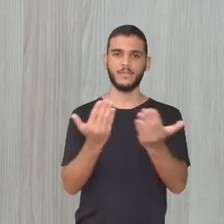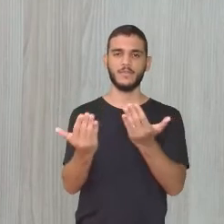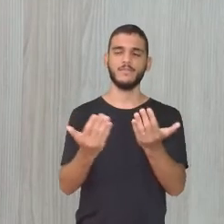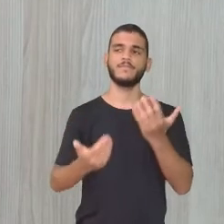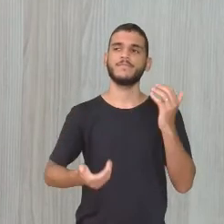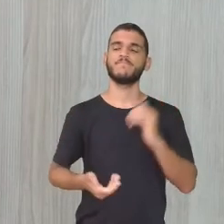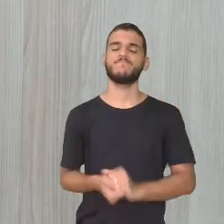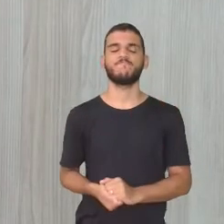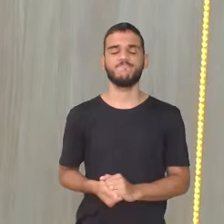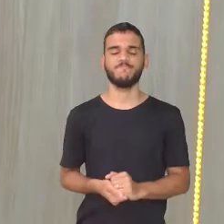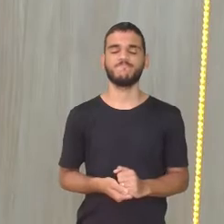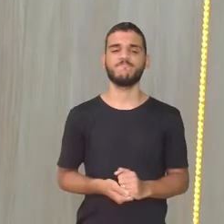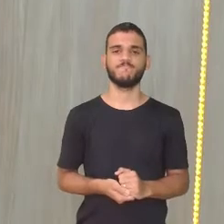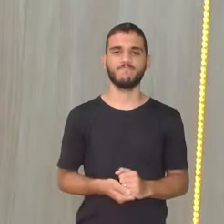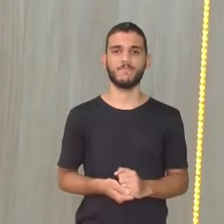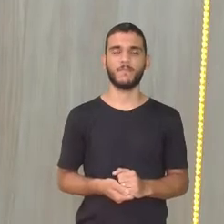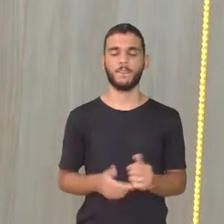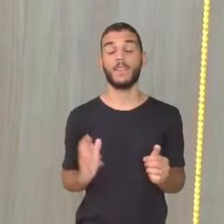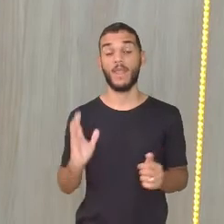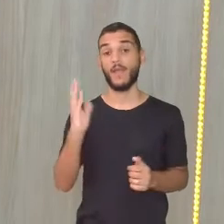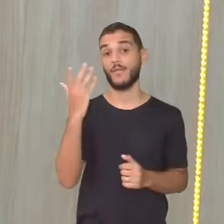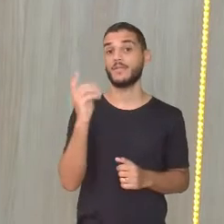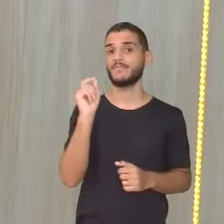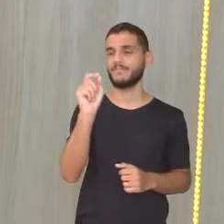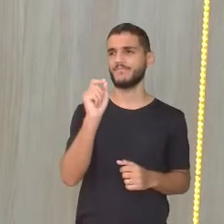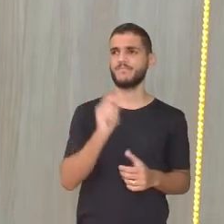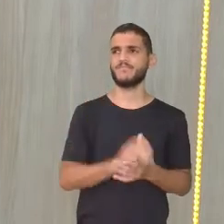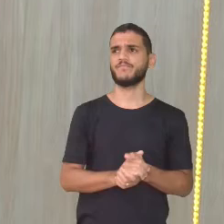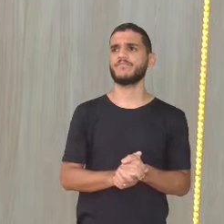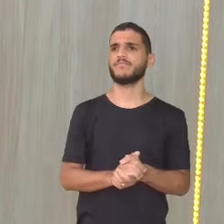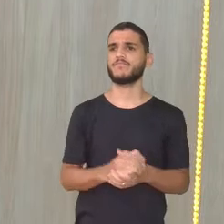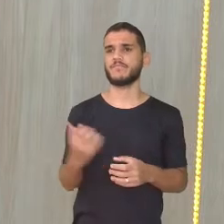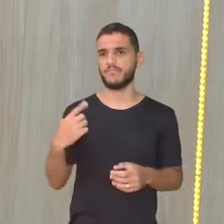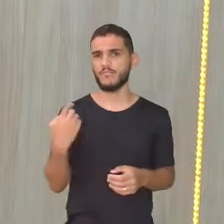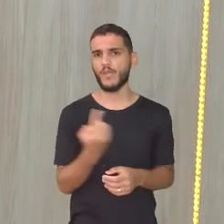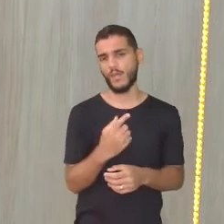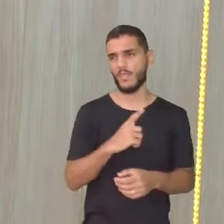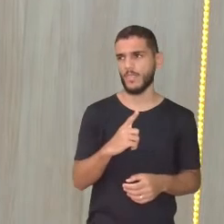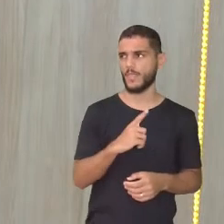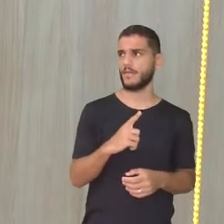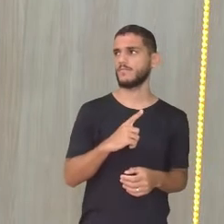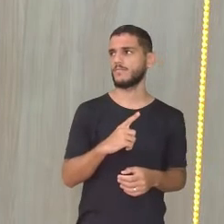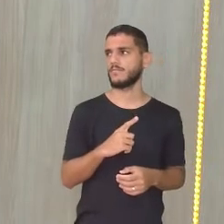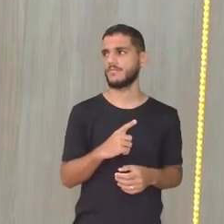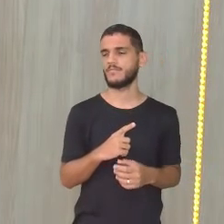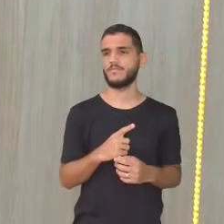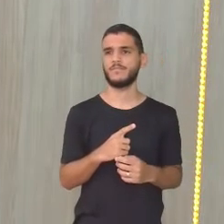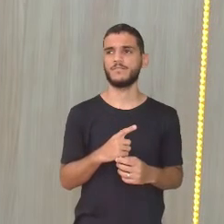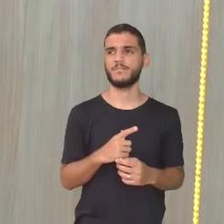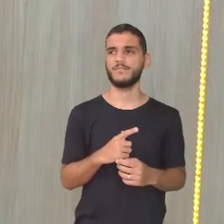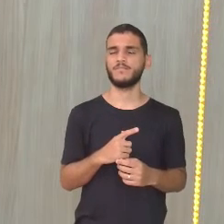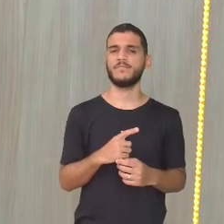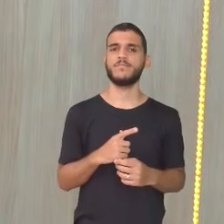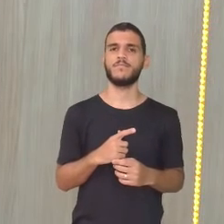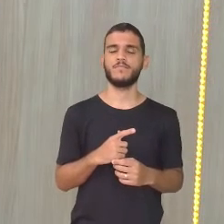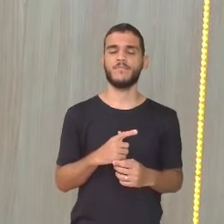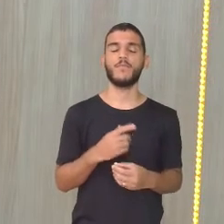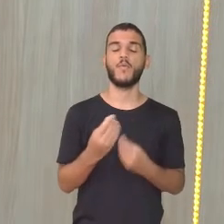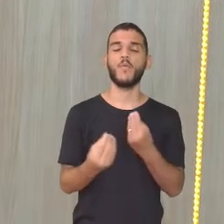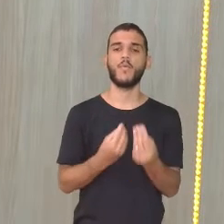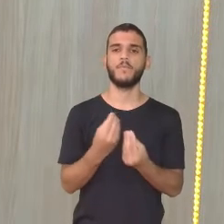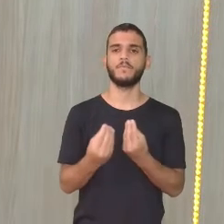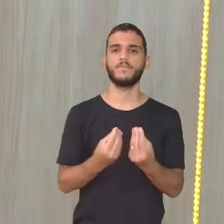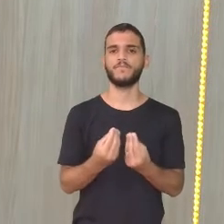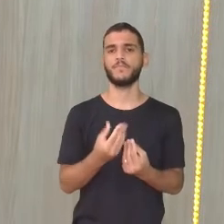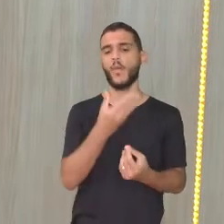professor? Beleza. Então, o que é que acontece? A gente tem, né, como o professor Gilson falou, a relação do homem no